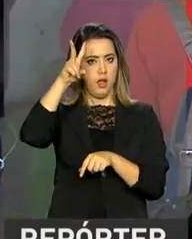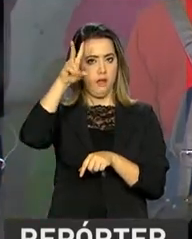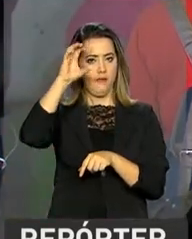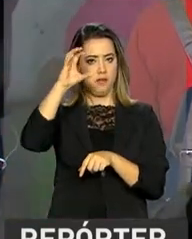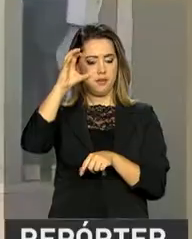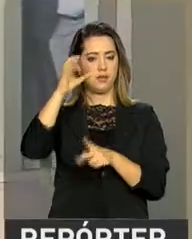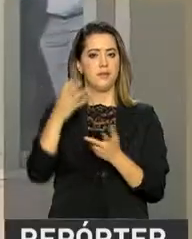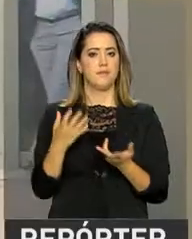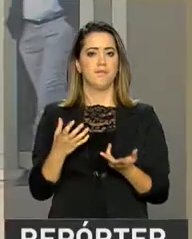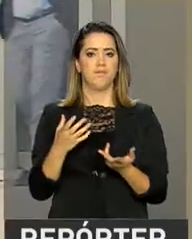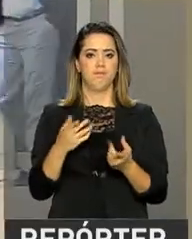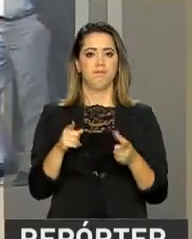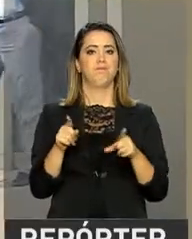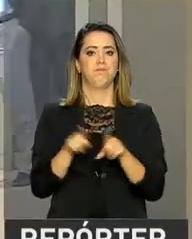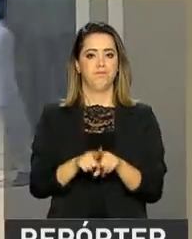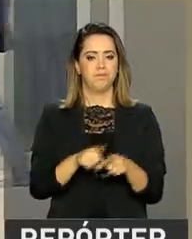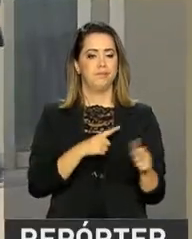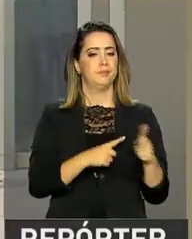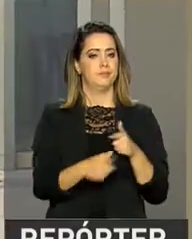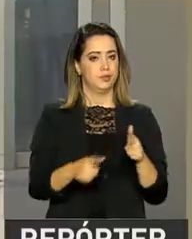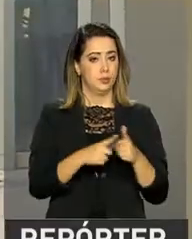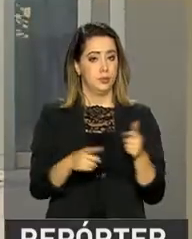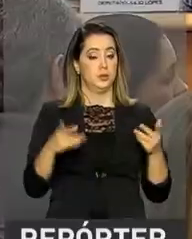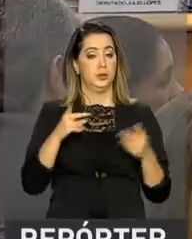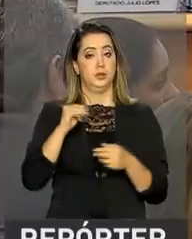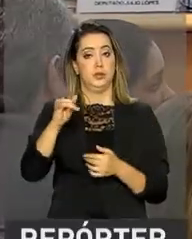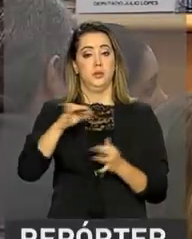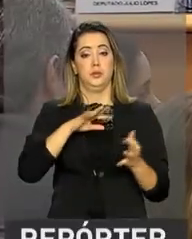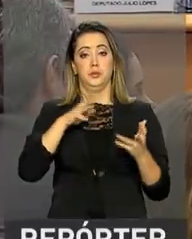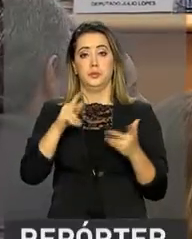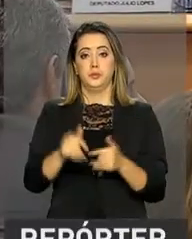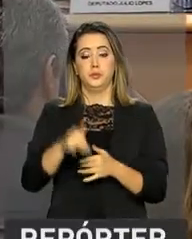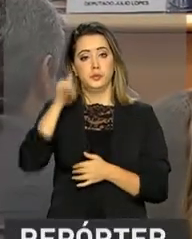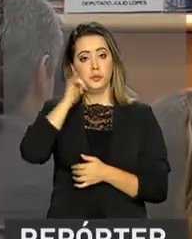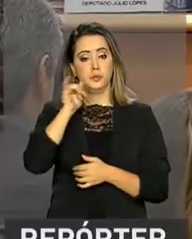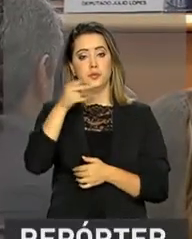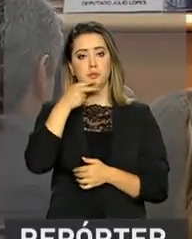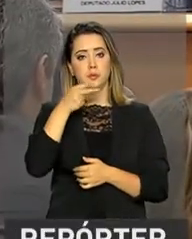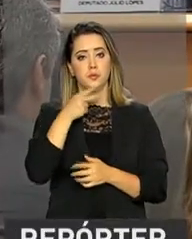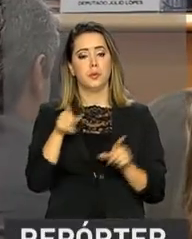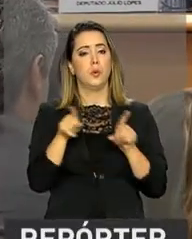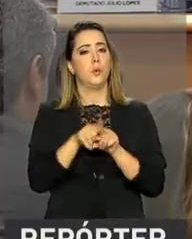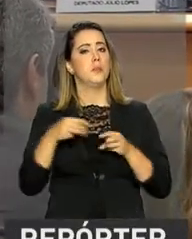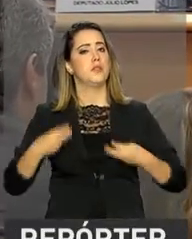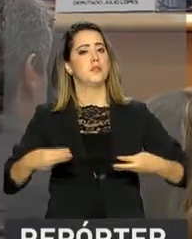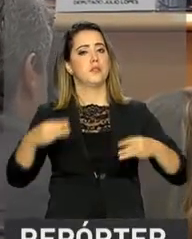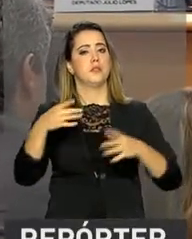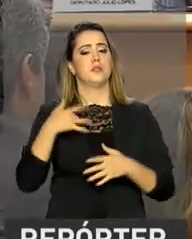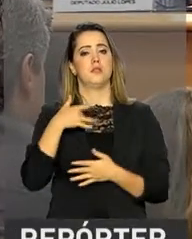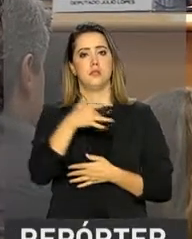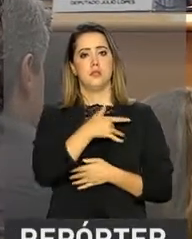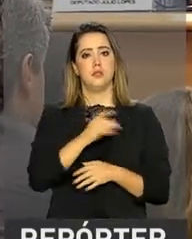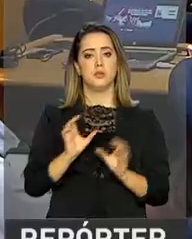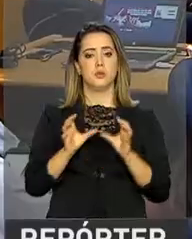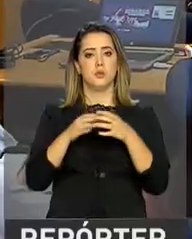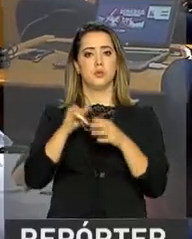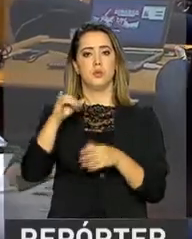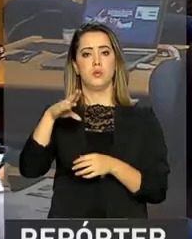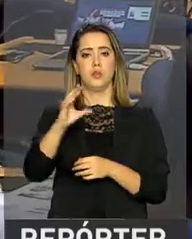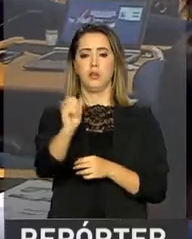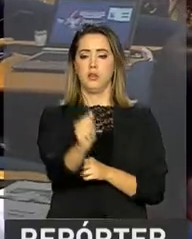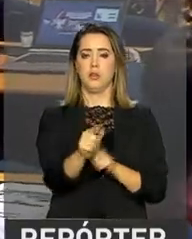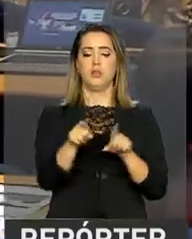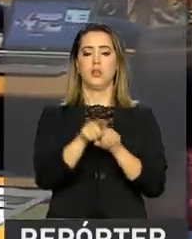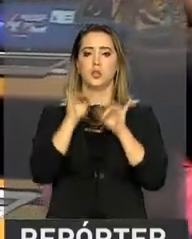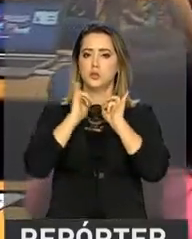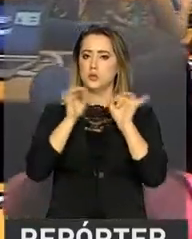derrame cerebral. No Dia Nacional de Combate ao Fumo, o Ministério da Saúde e o Instituto Nacional do Câncer, o INCA,